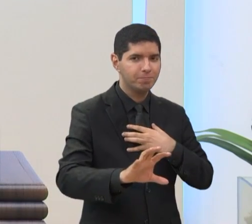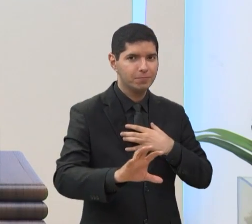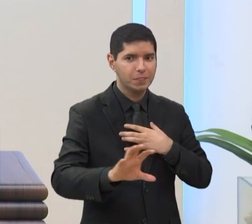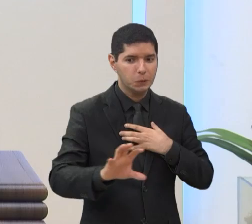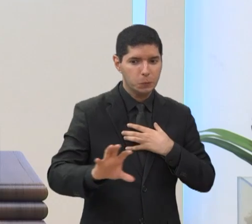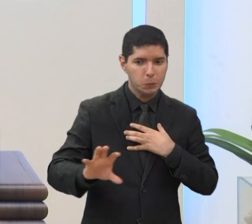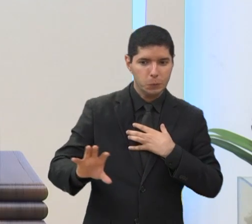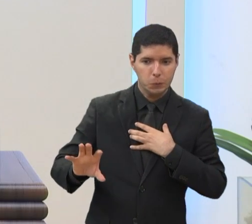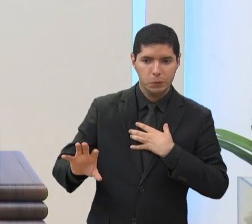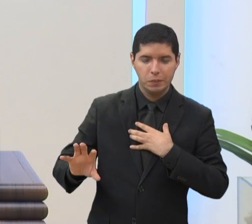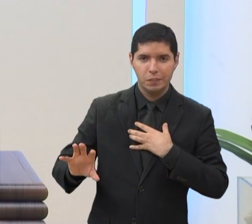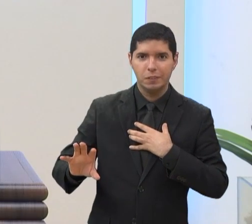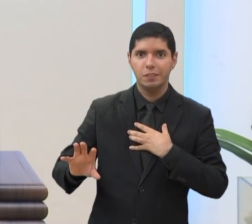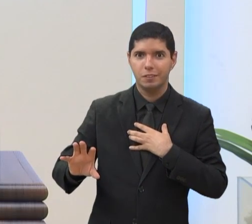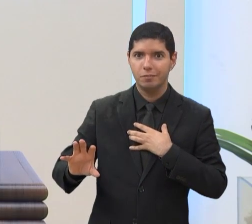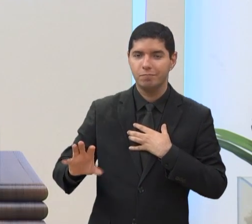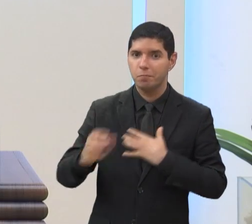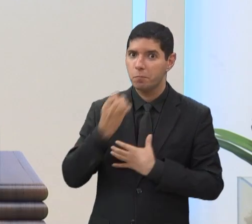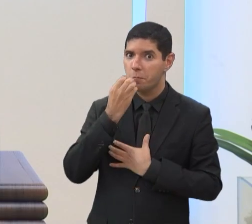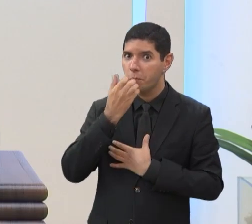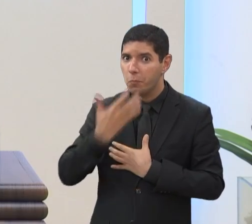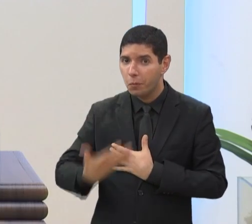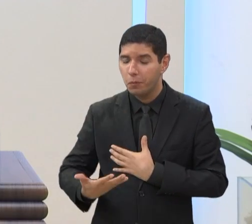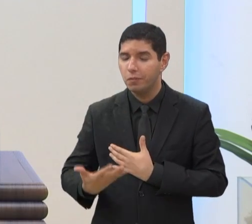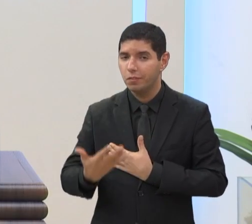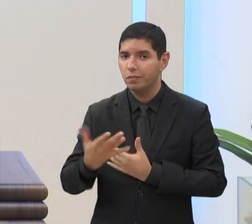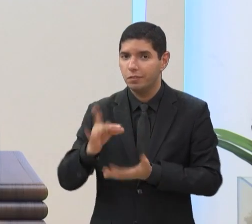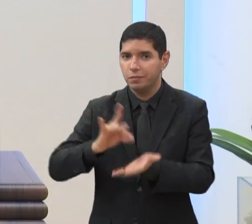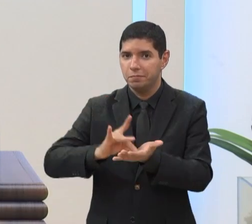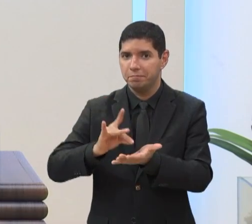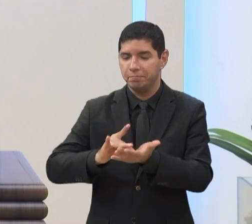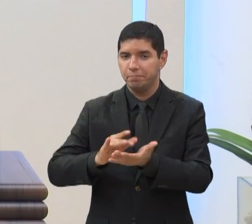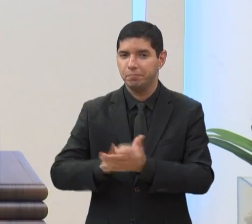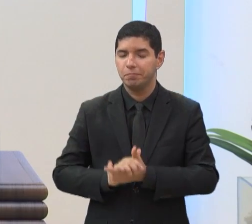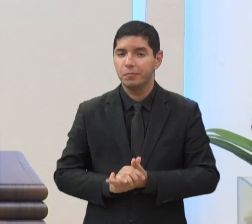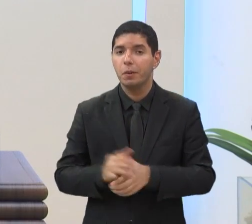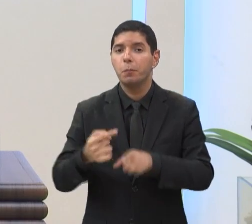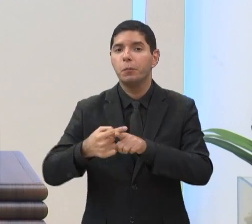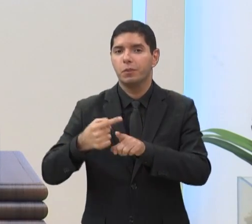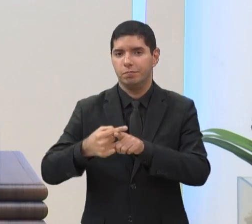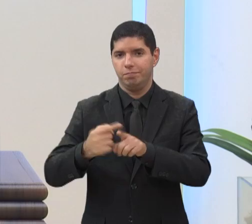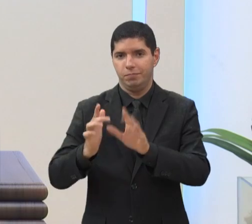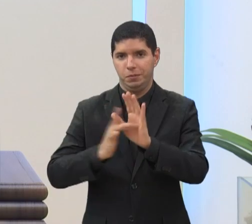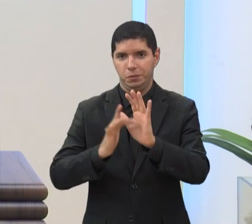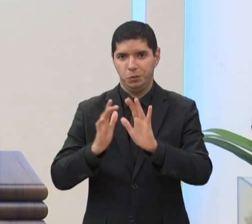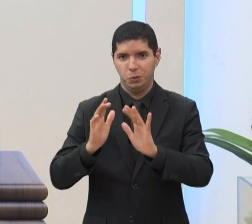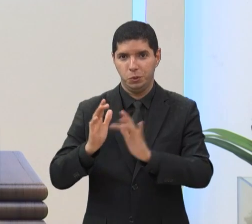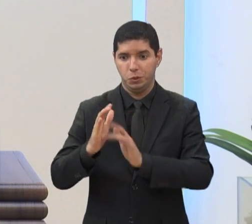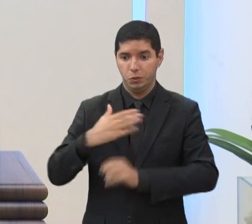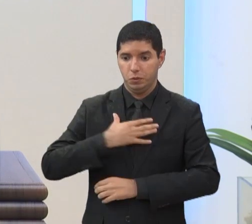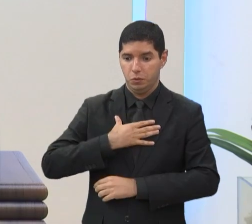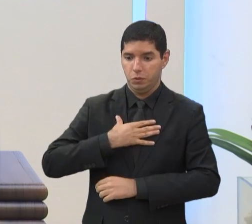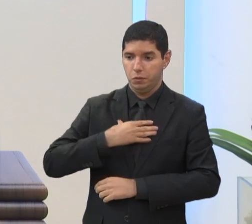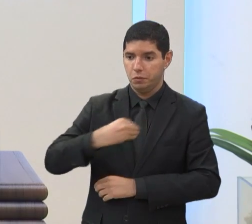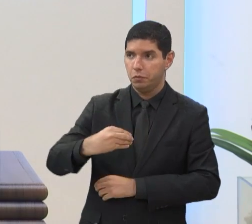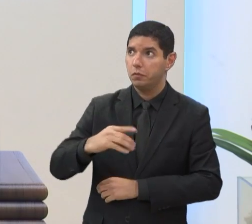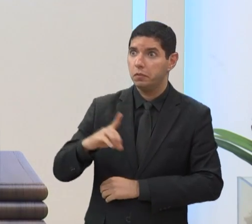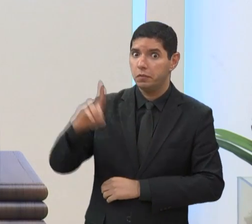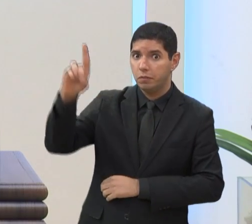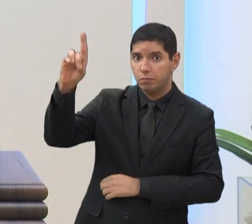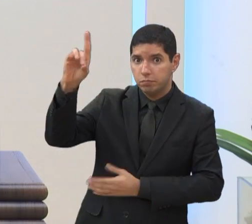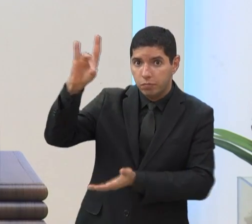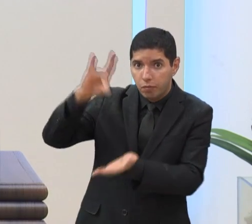passando aonde ele está. Porque sabemos que Jesus é o Filho de Deus